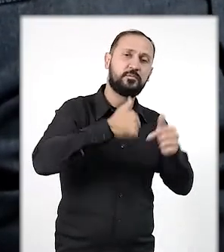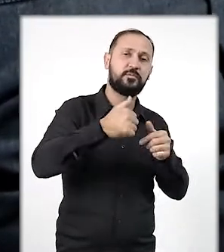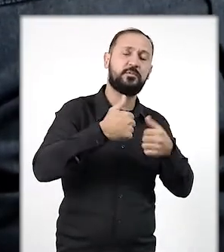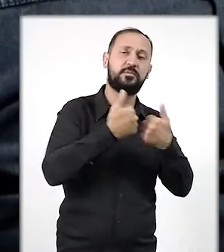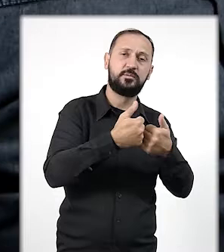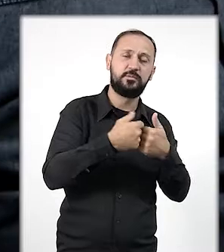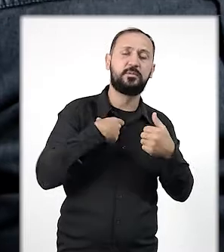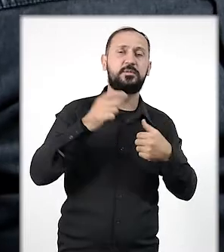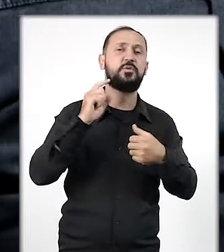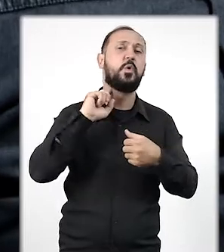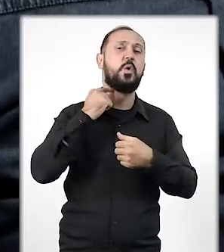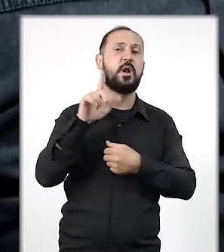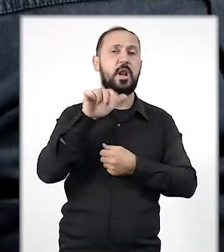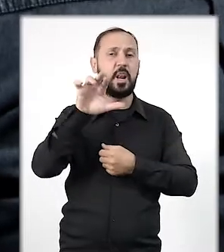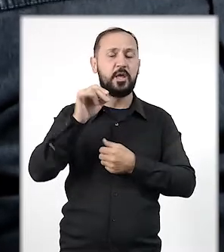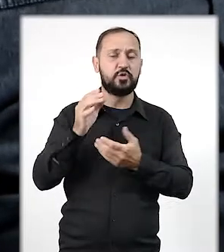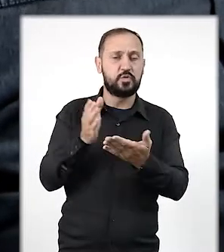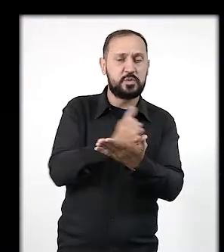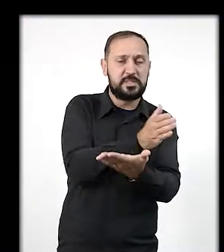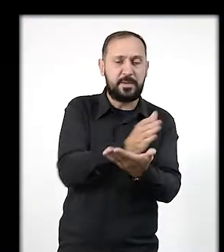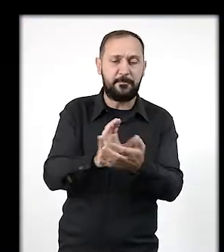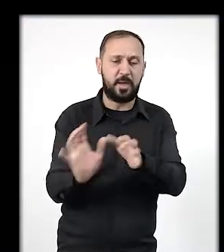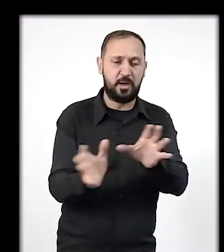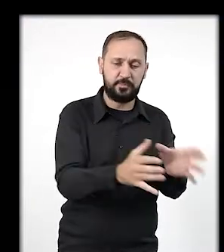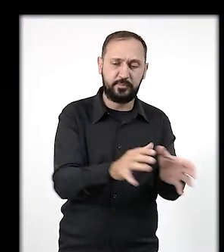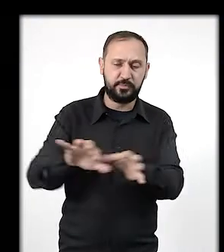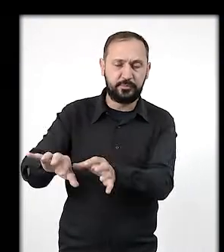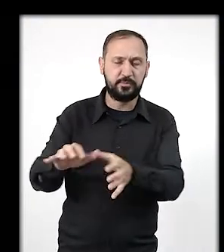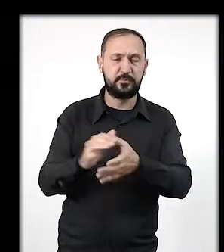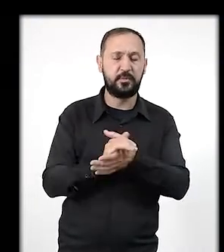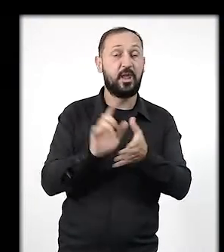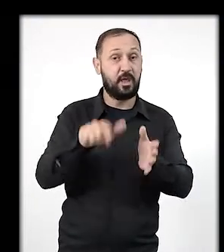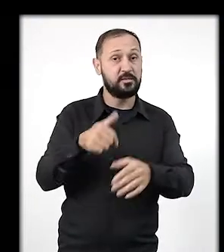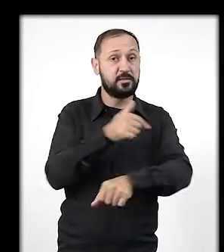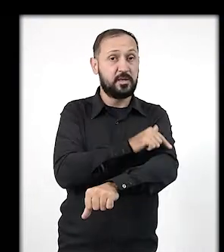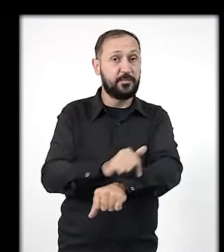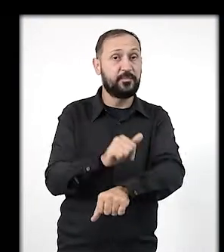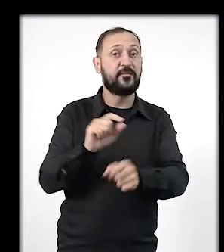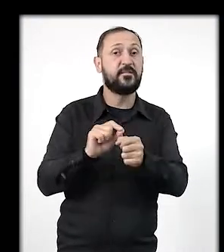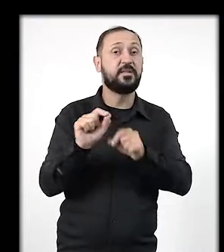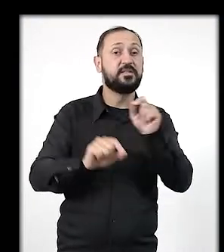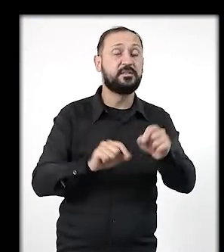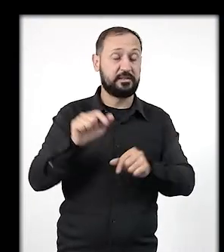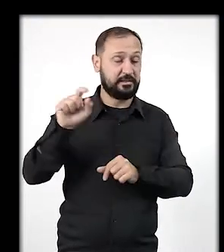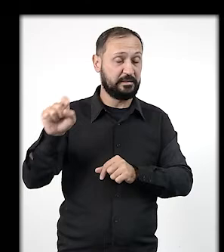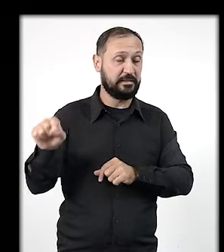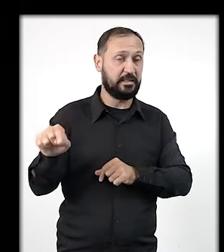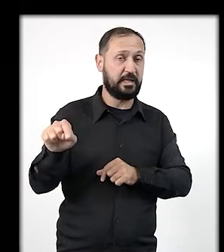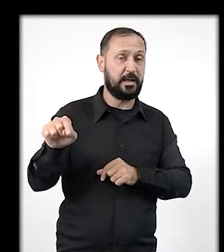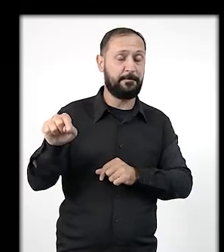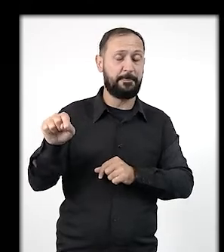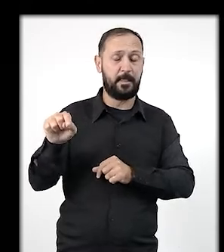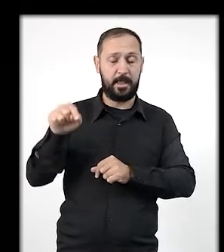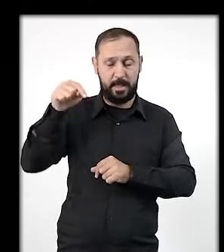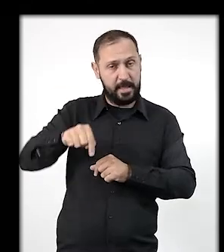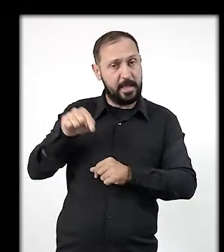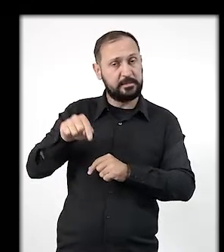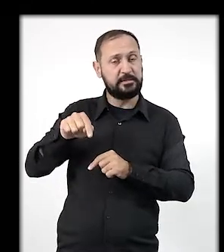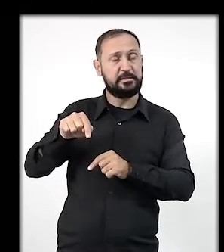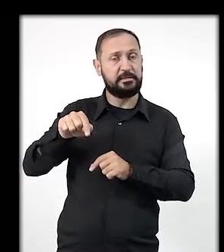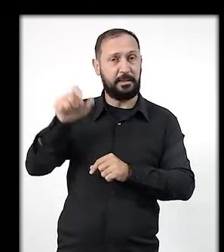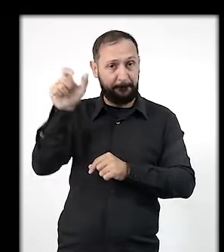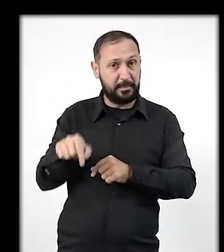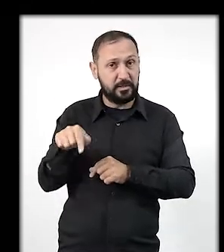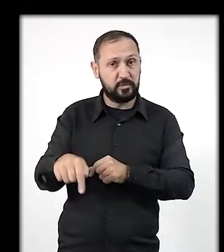adota, se ele separa o lixo ou não em casa, né? Essas pequenas atitudes tornam essa pessoa, o indivíduo, né,